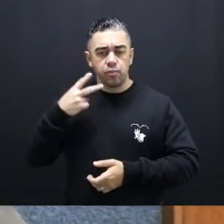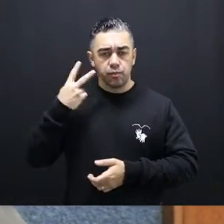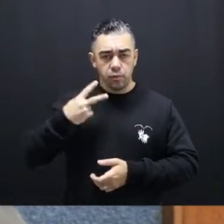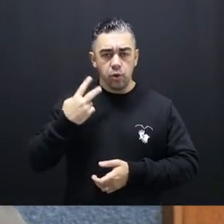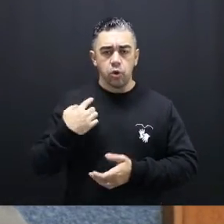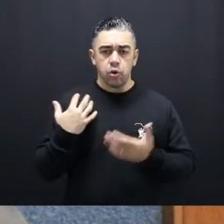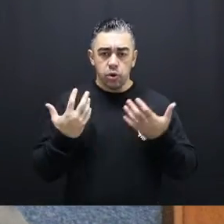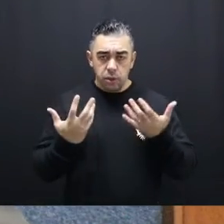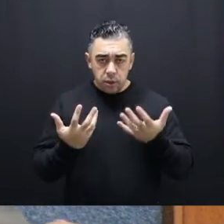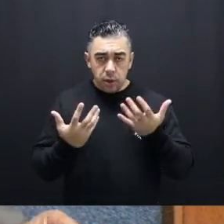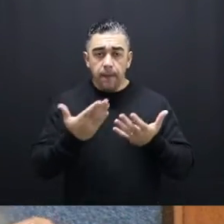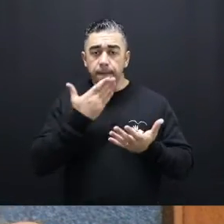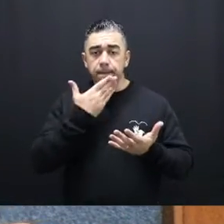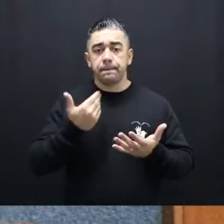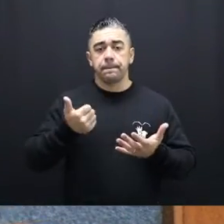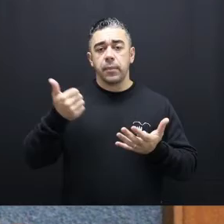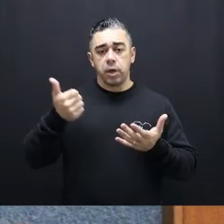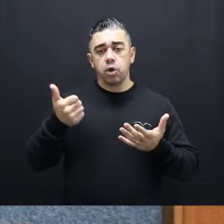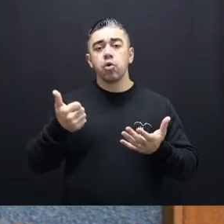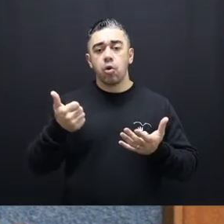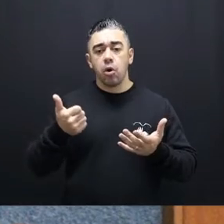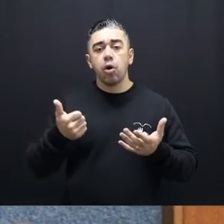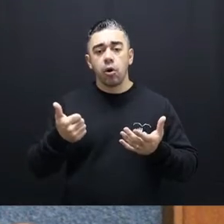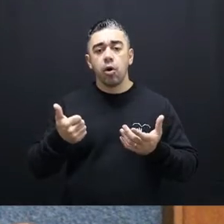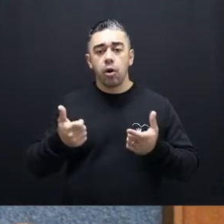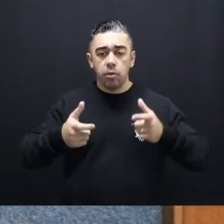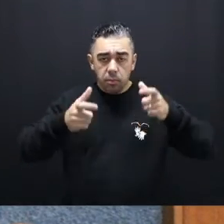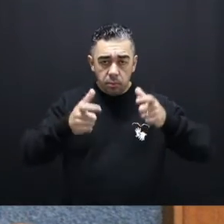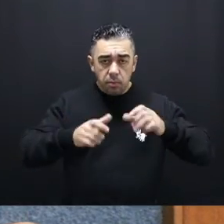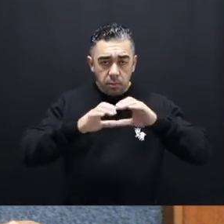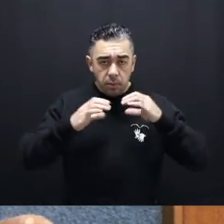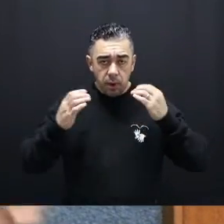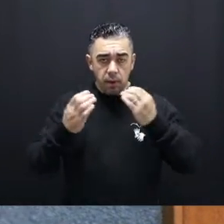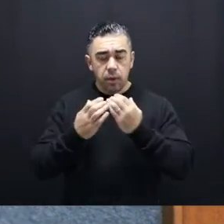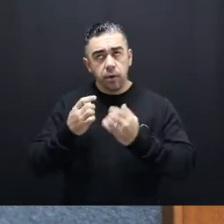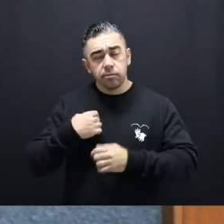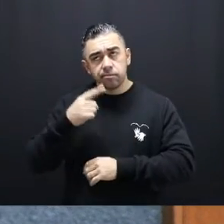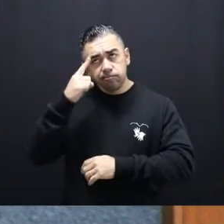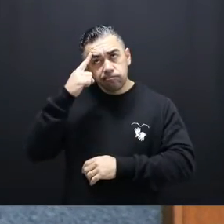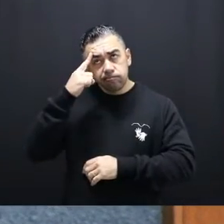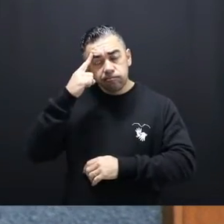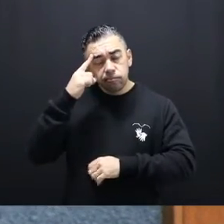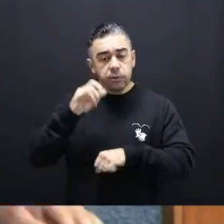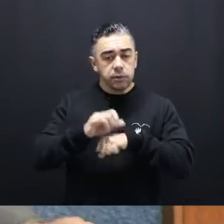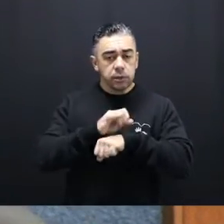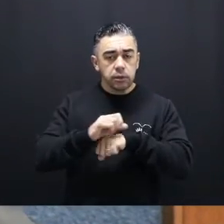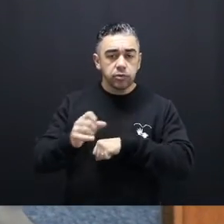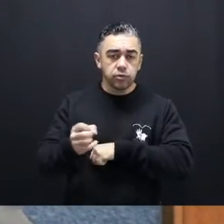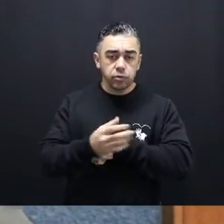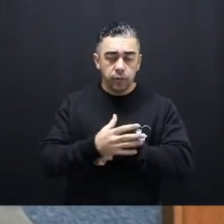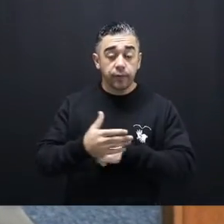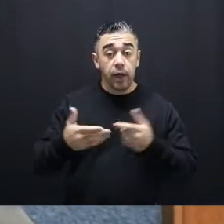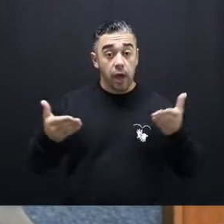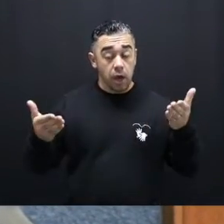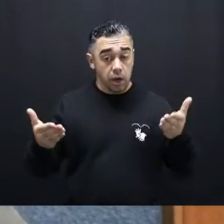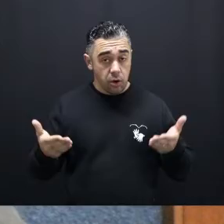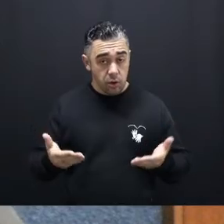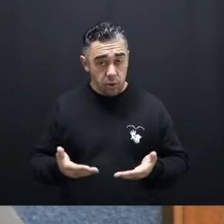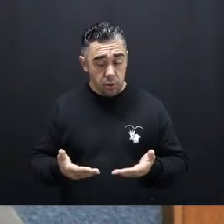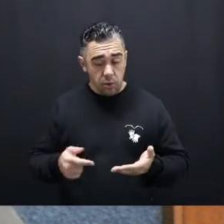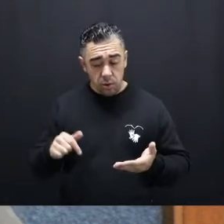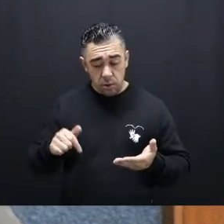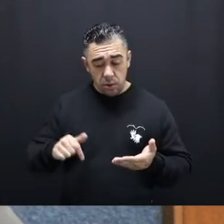queremos levar melhorias para comunidade e eu tinha que me Reinventar e esse mandato